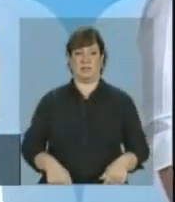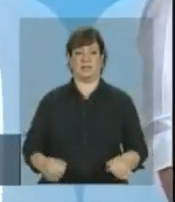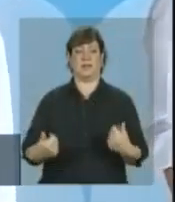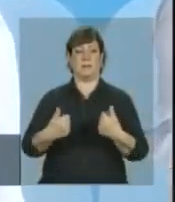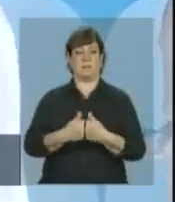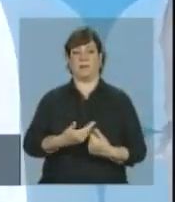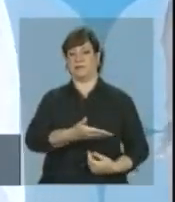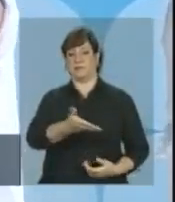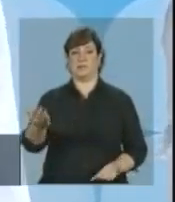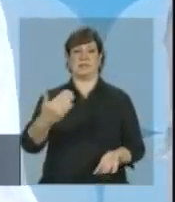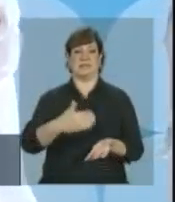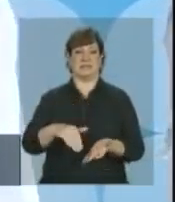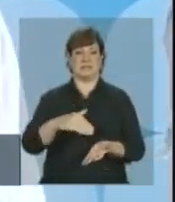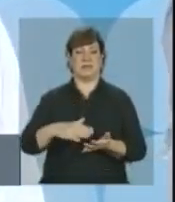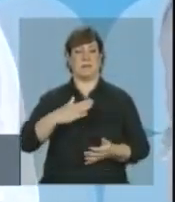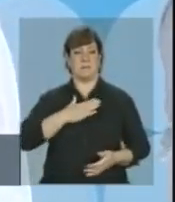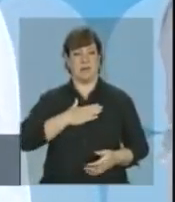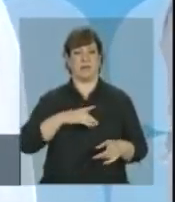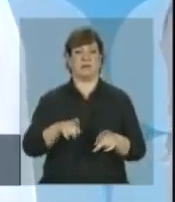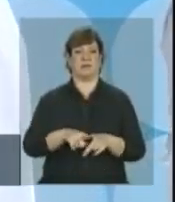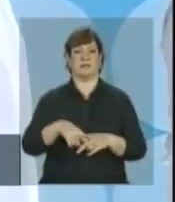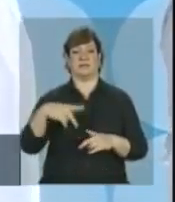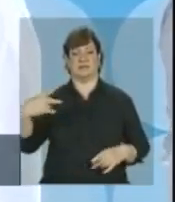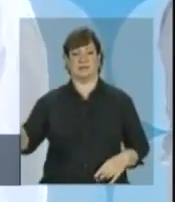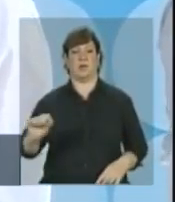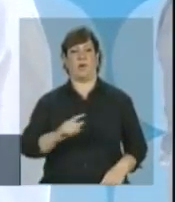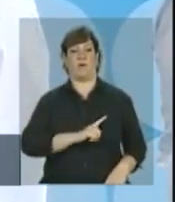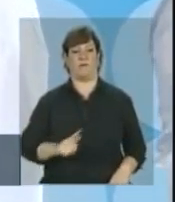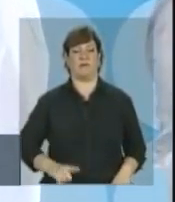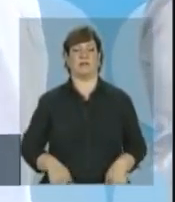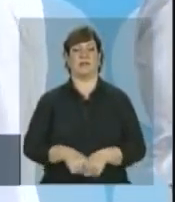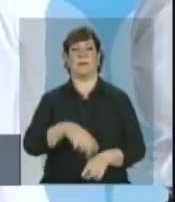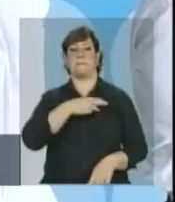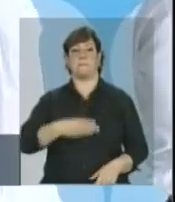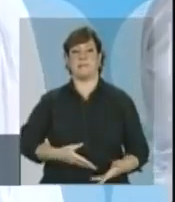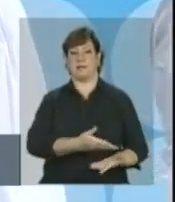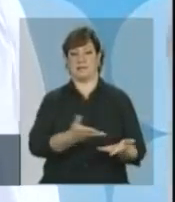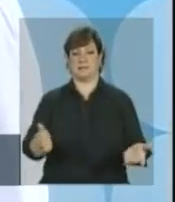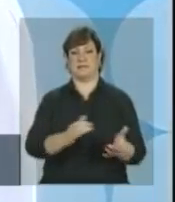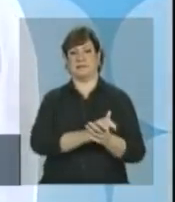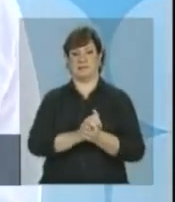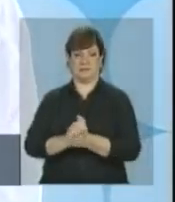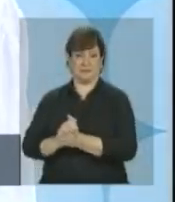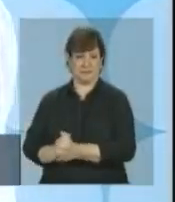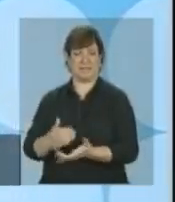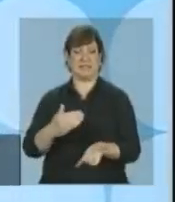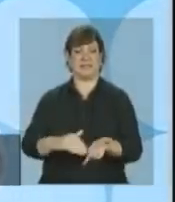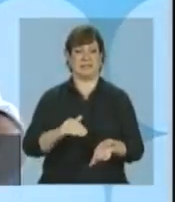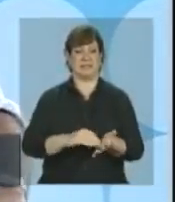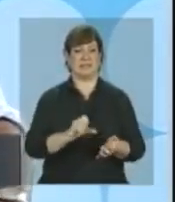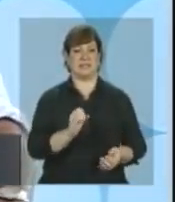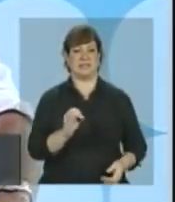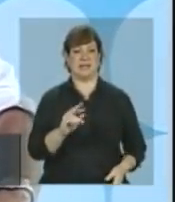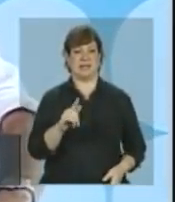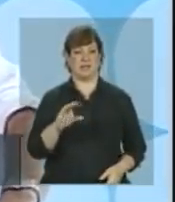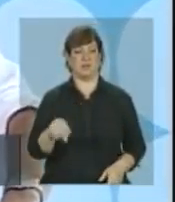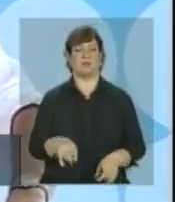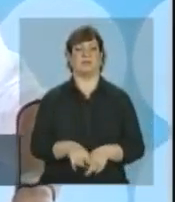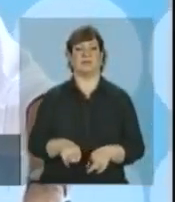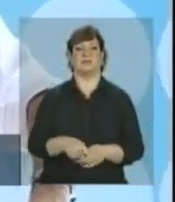dos secretários, meu, do Cabral, ao lado dos ministros, cumprimento o secretário Sérgio Cortes, para cumprimentar o secretário de